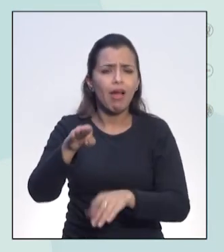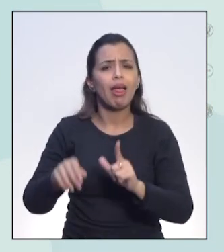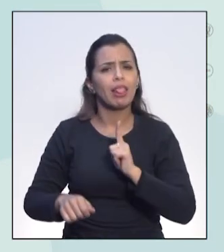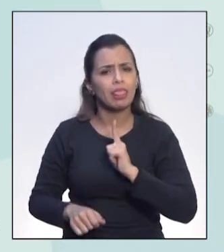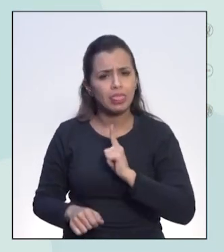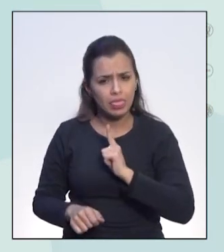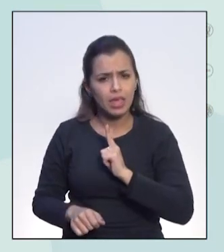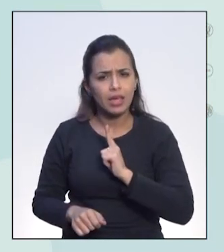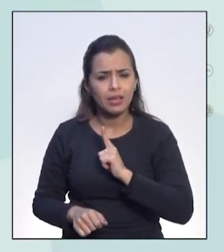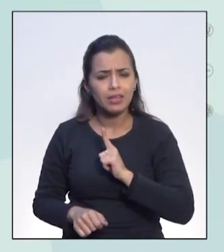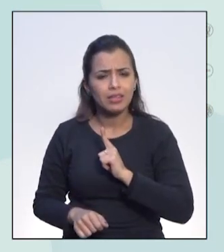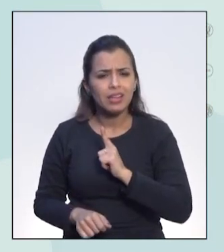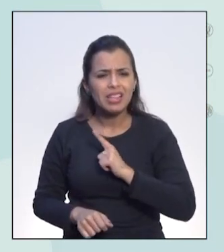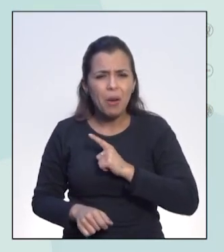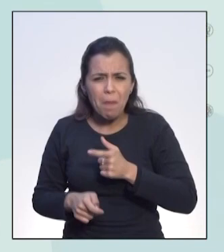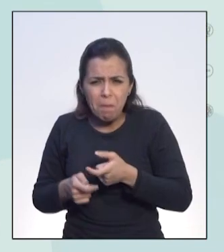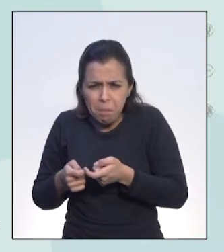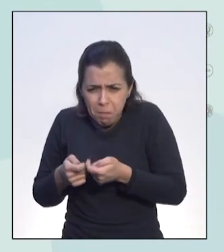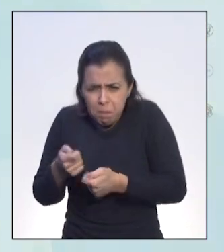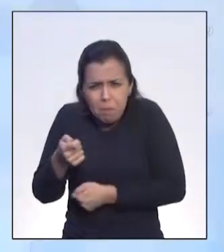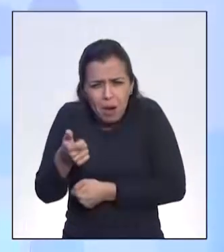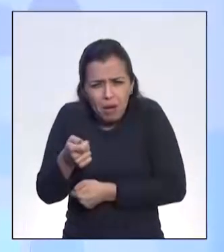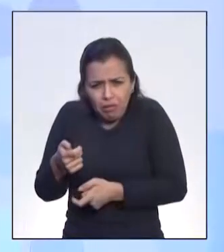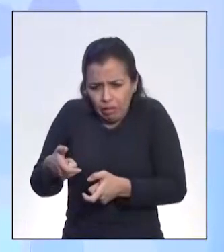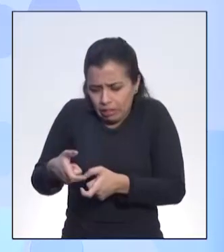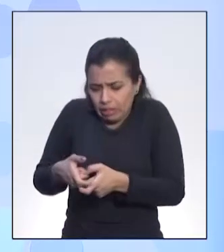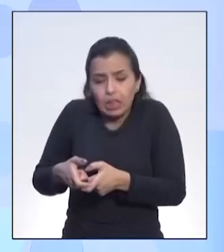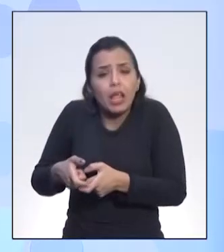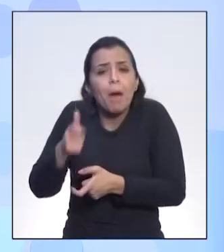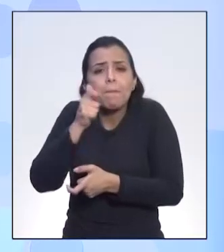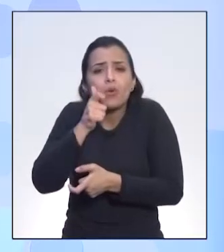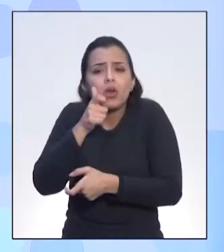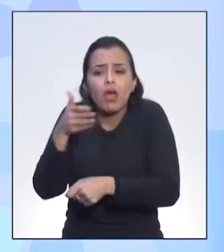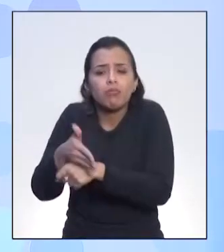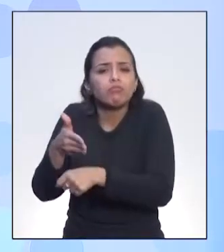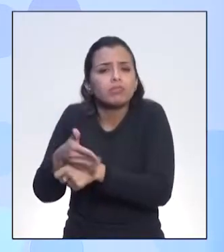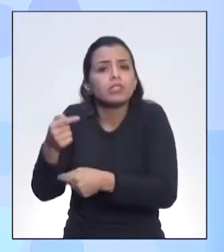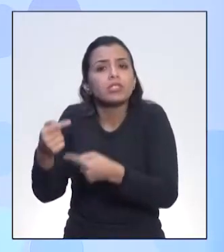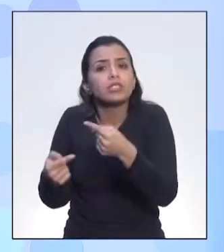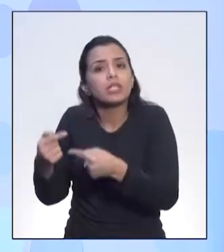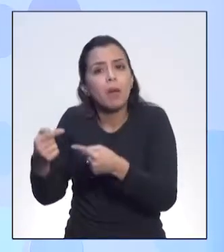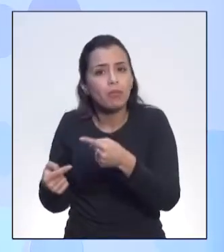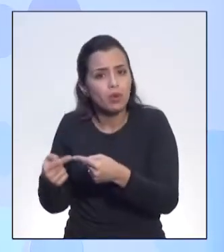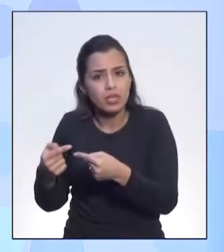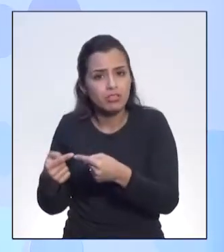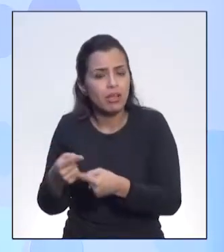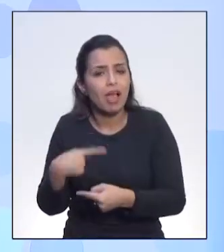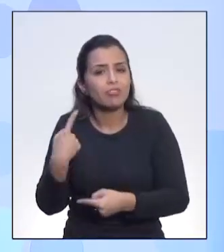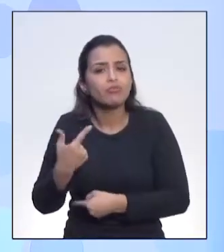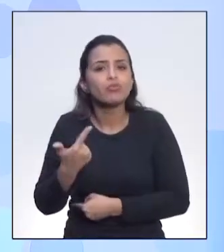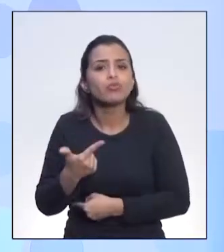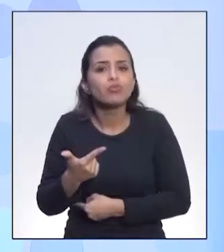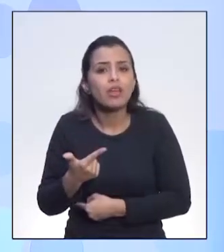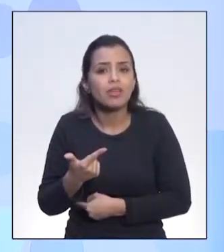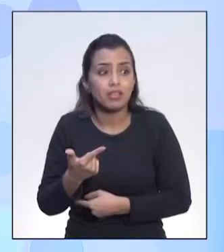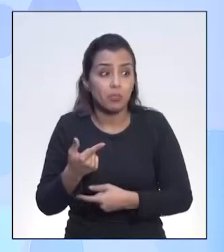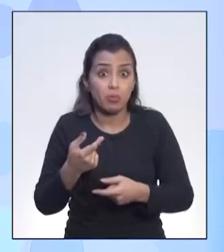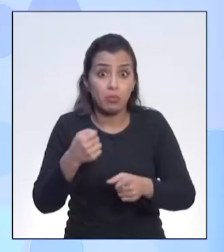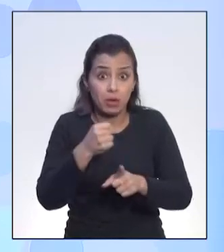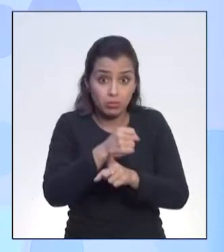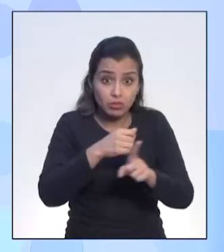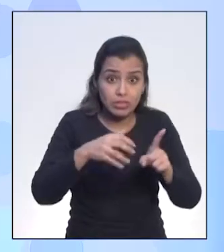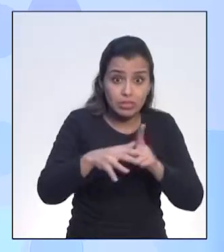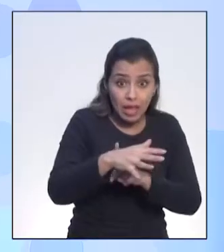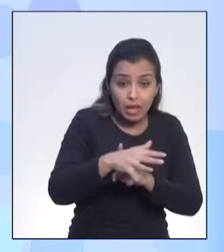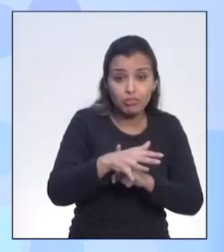Nós temos um pequeníssimo número de mulheres participando da política. Nós não estamos, enquanto sociedade, elegendo